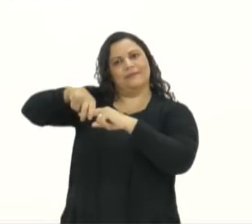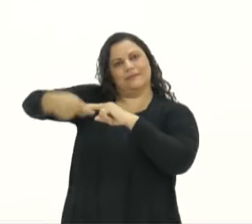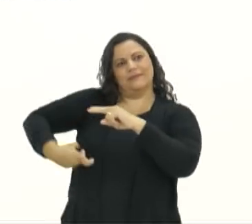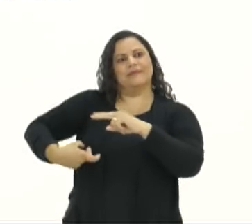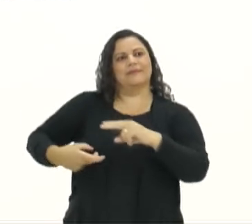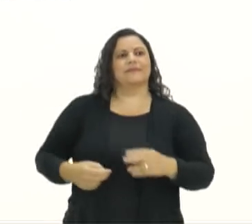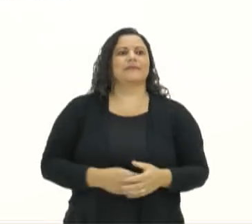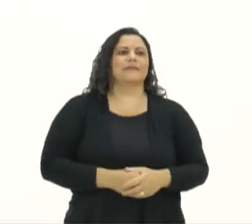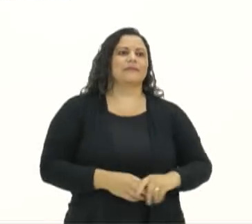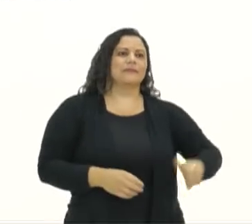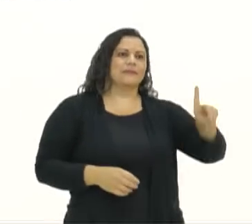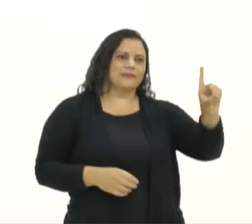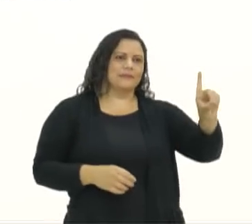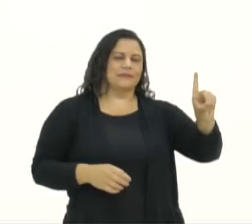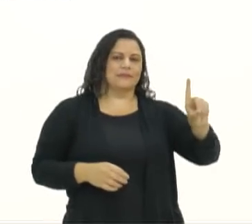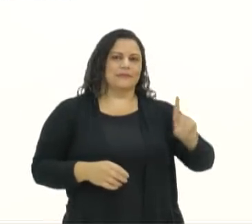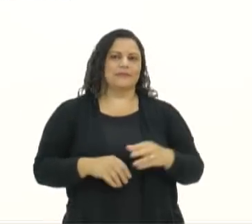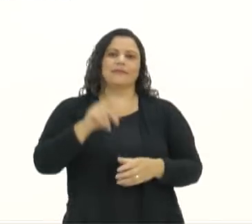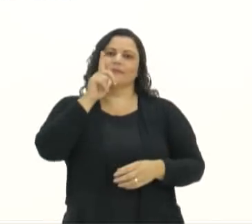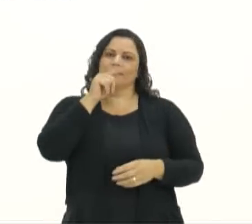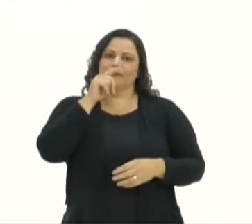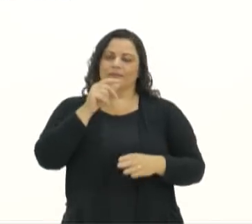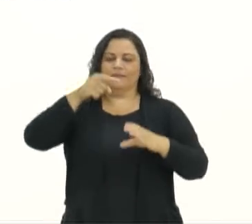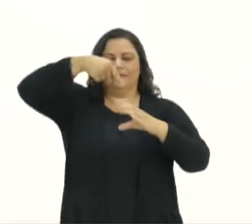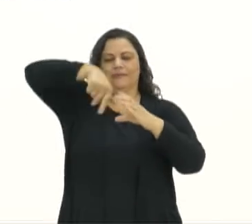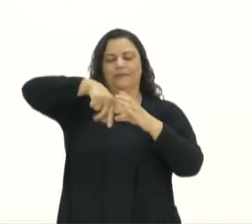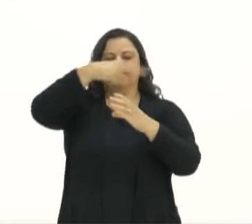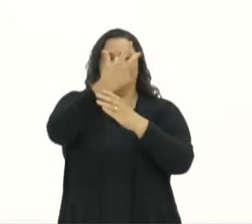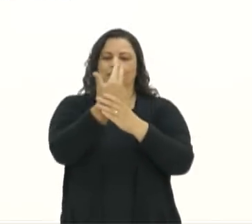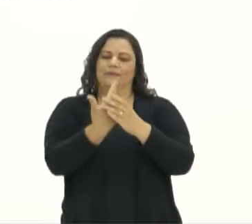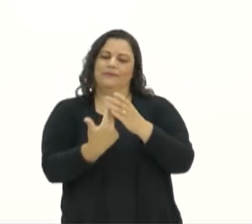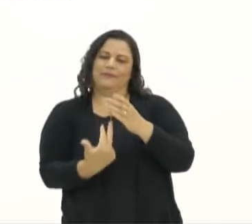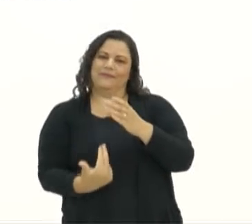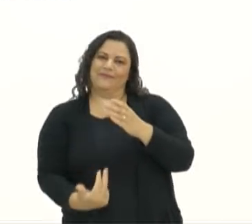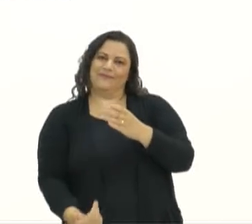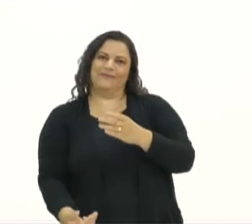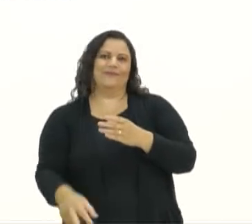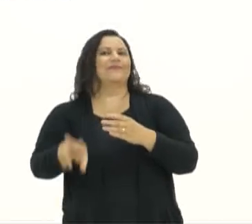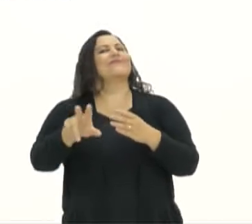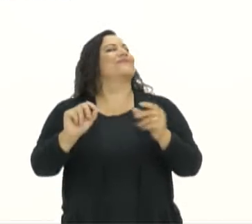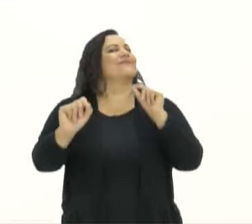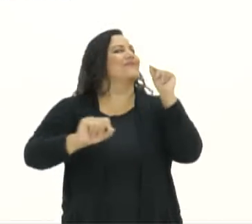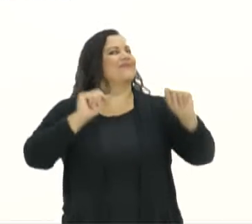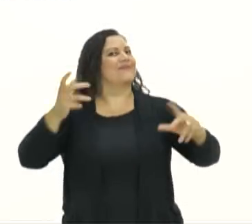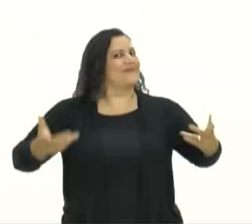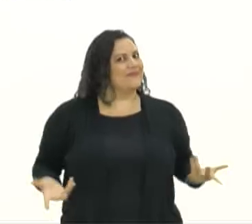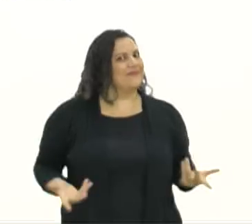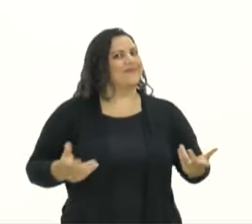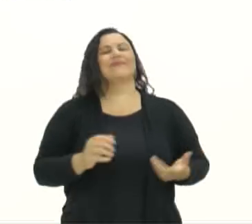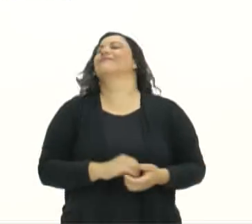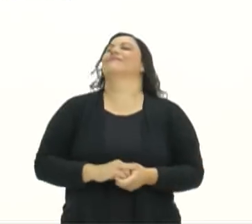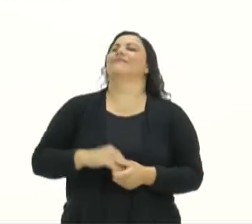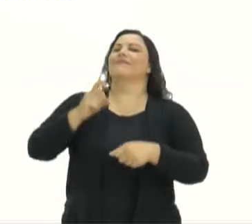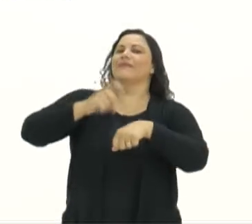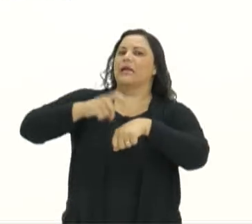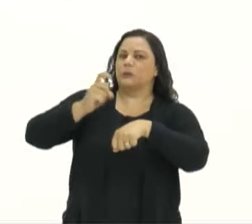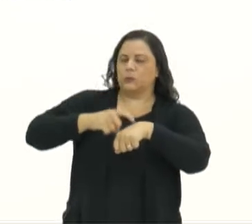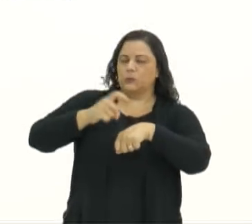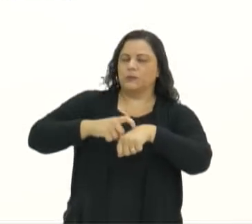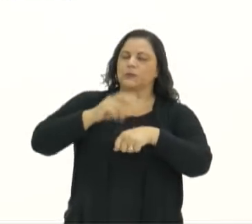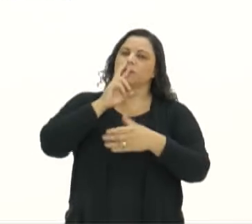nadando. Ou debaixo d'água, tem que mergulhar e a saída vai ser feita lá no fundo, tá bom? Mais uns minutos para